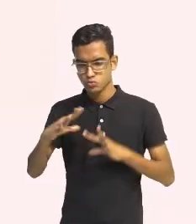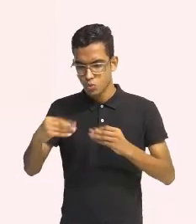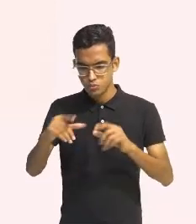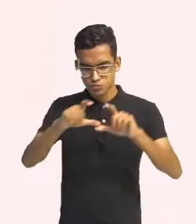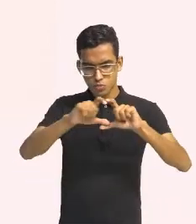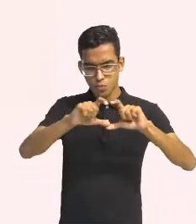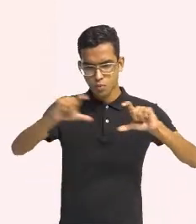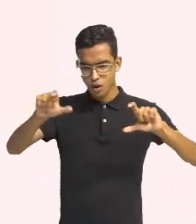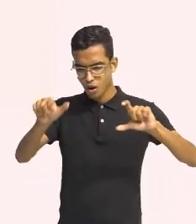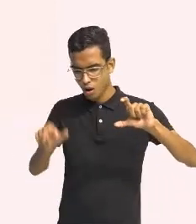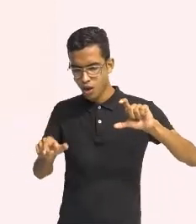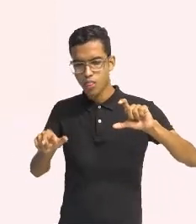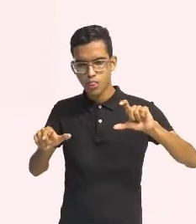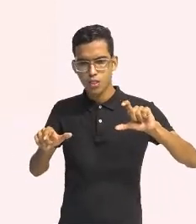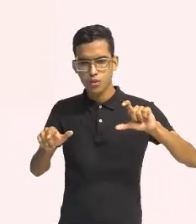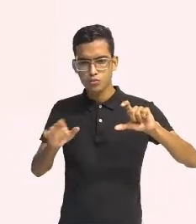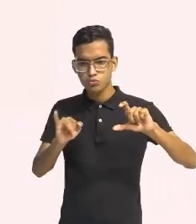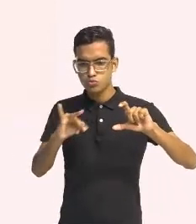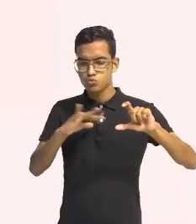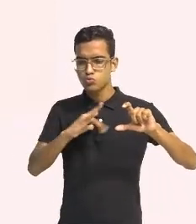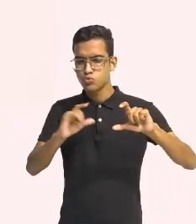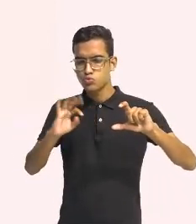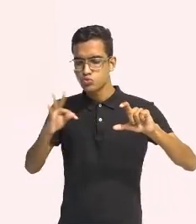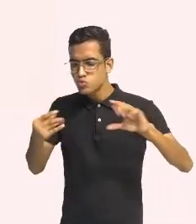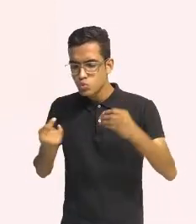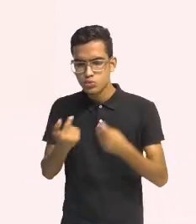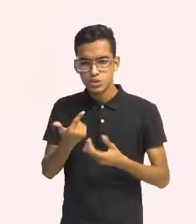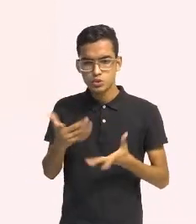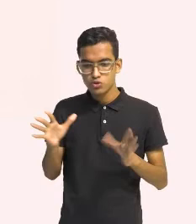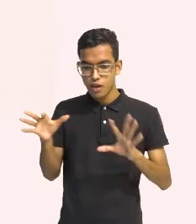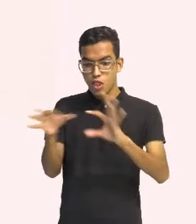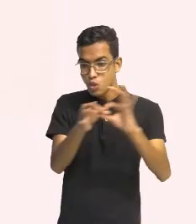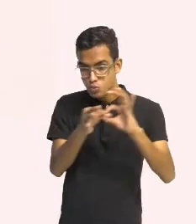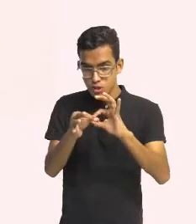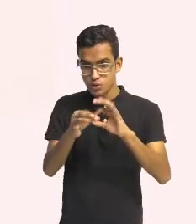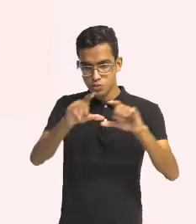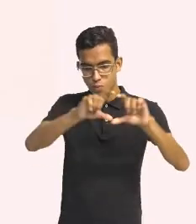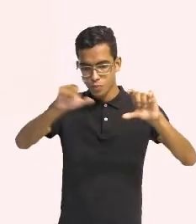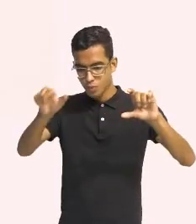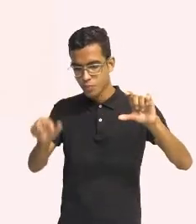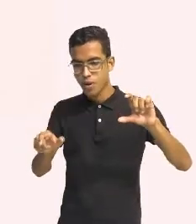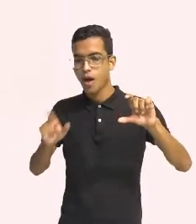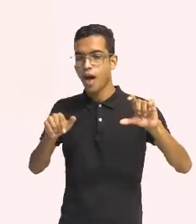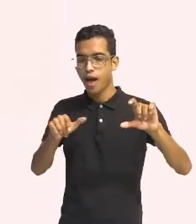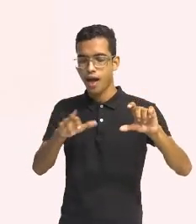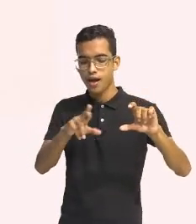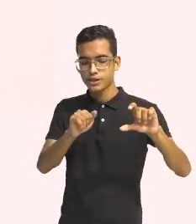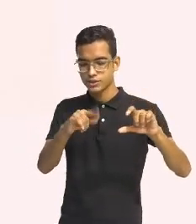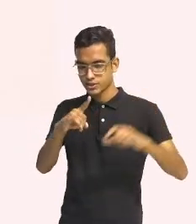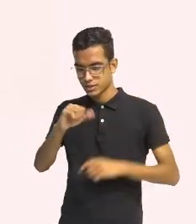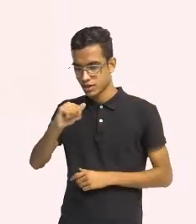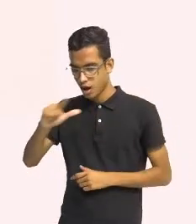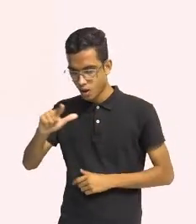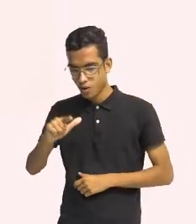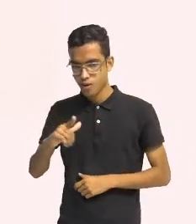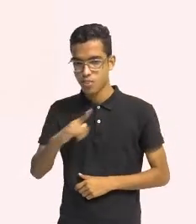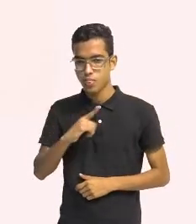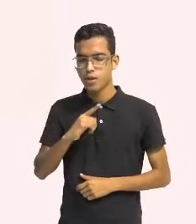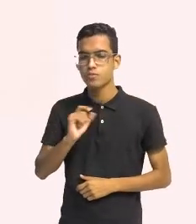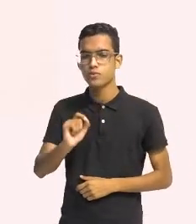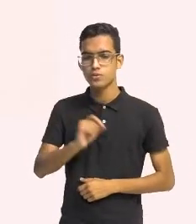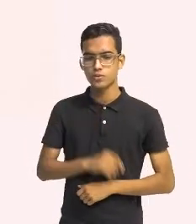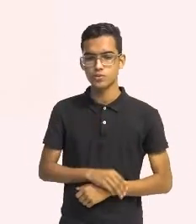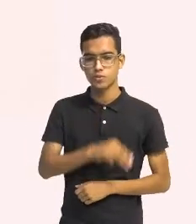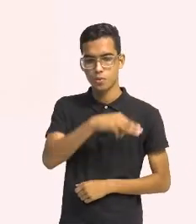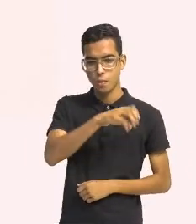dessa cadeia é radical, ramificação, tá? E aí nós temos o